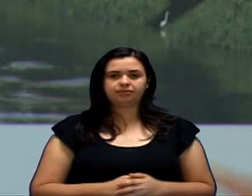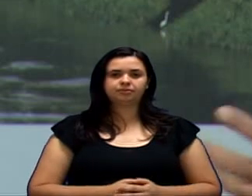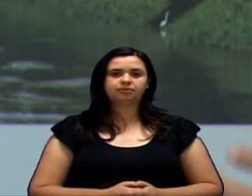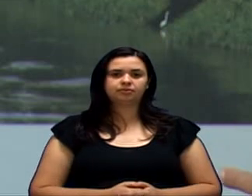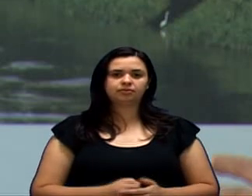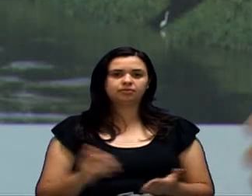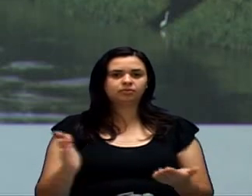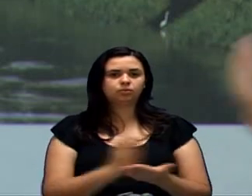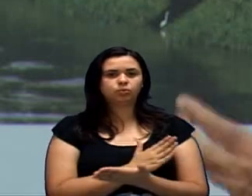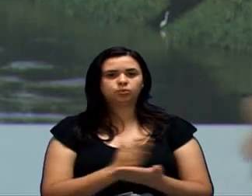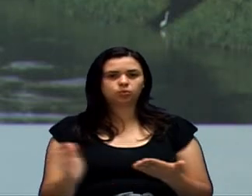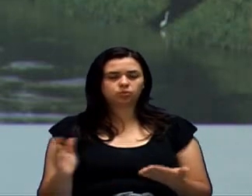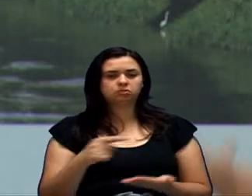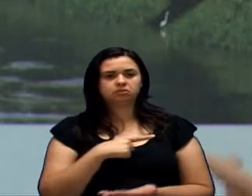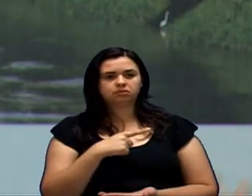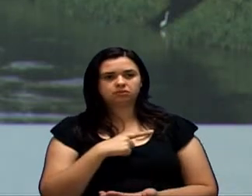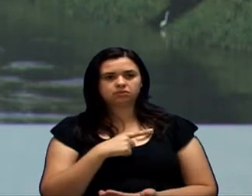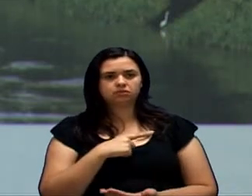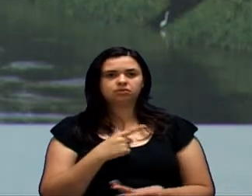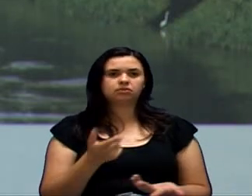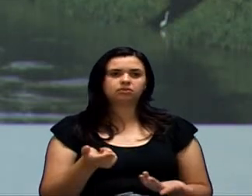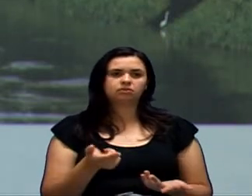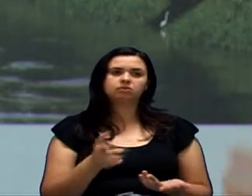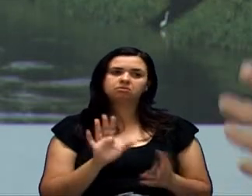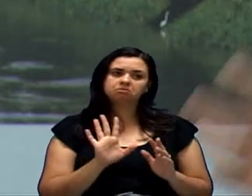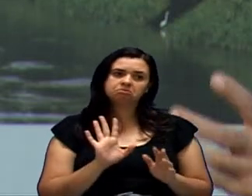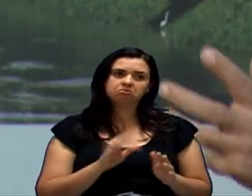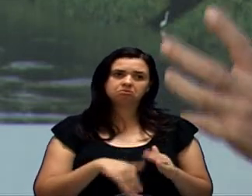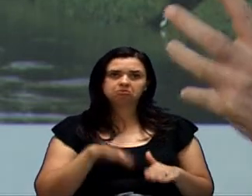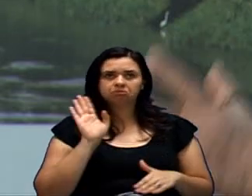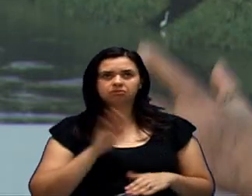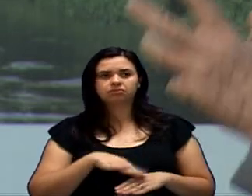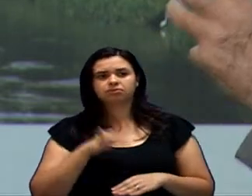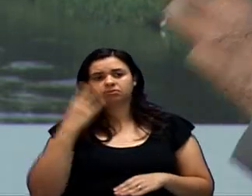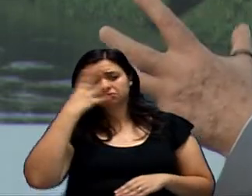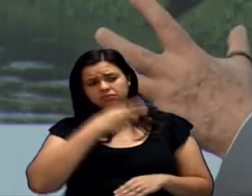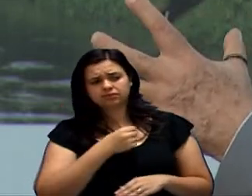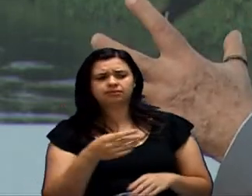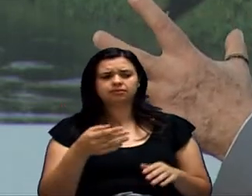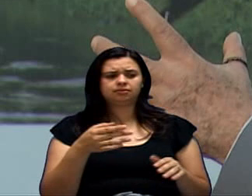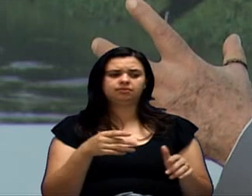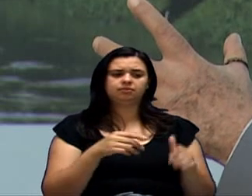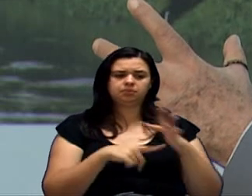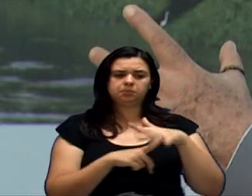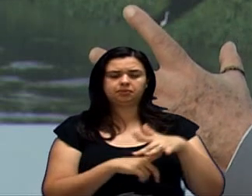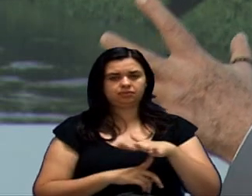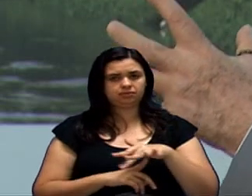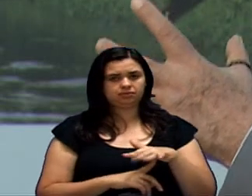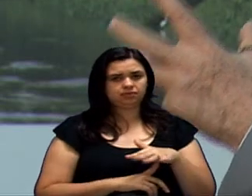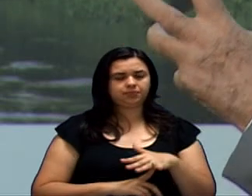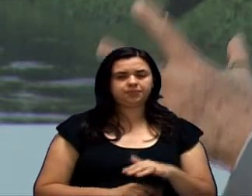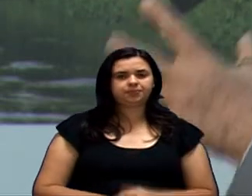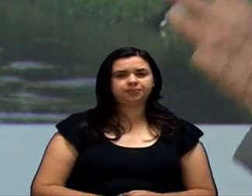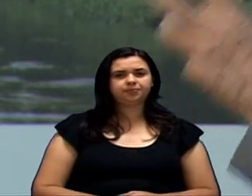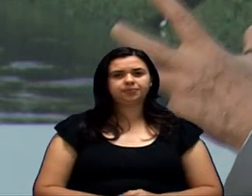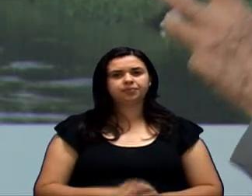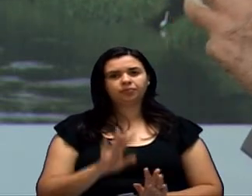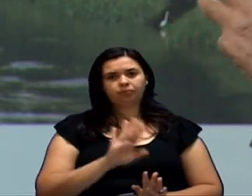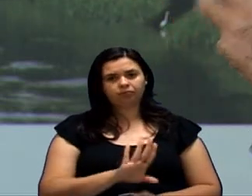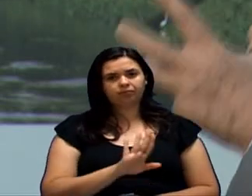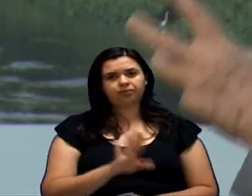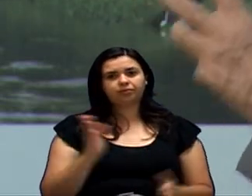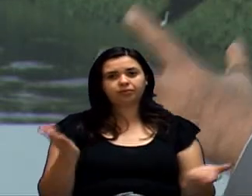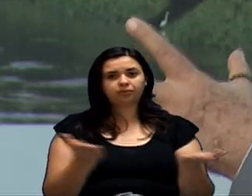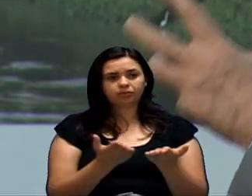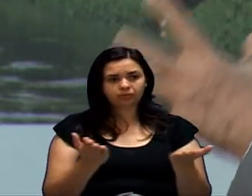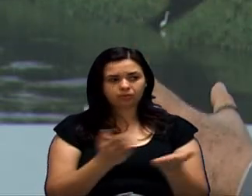algumas lagoas, elas têm mais a função paisagística. Hoje, a gestão desta lagoa, hoje a